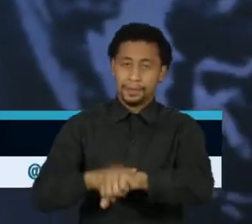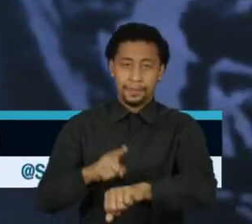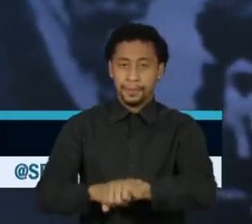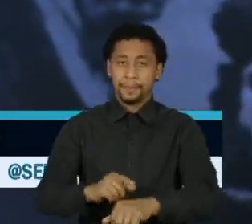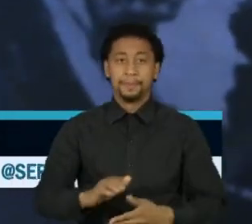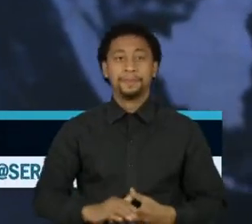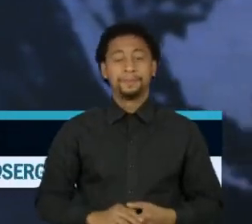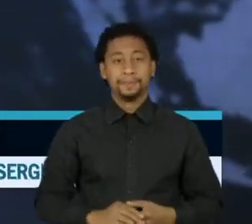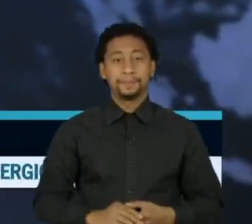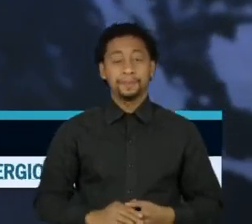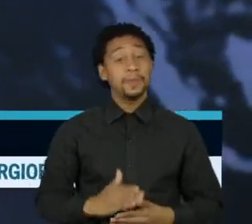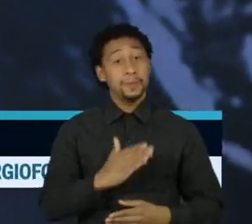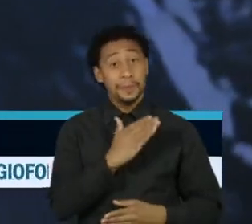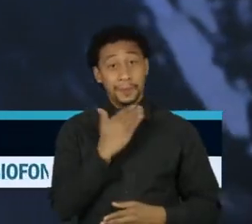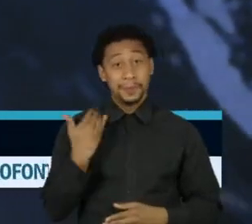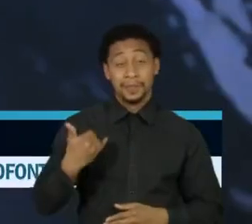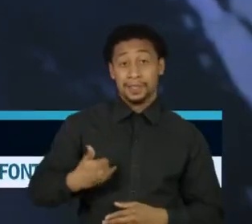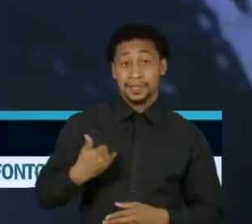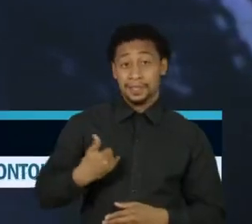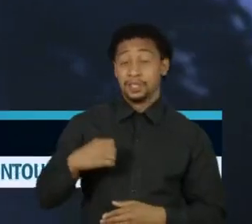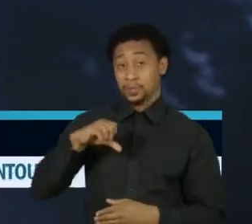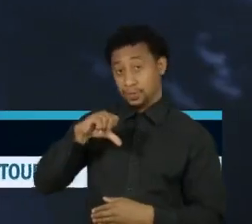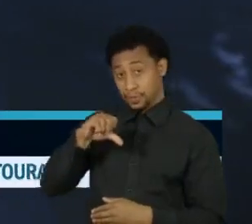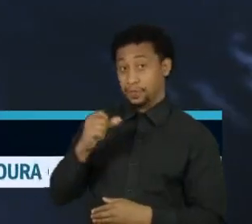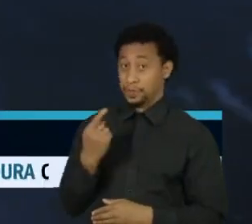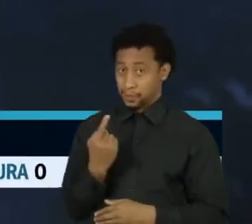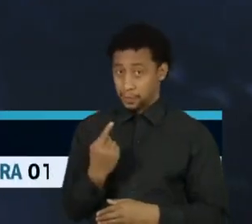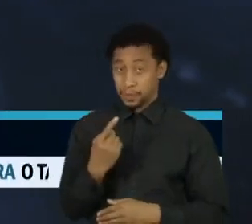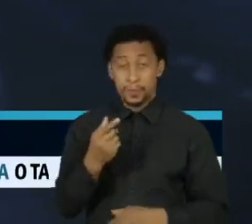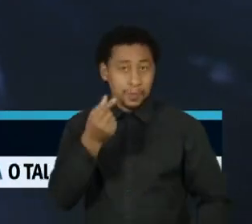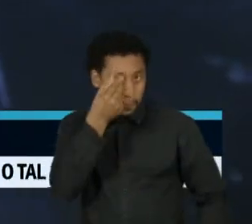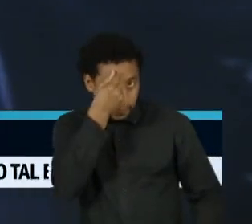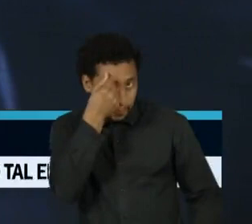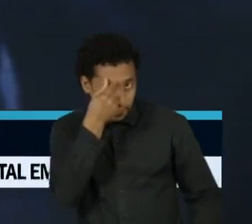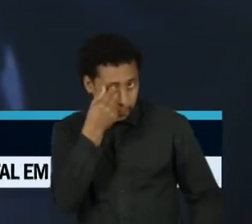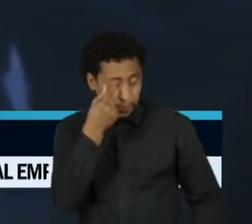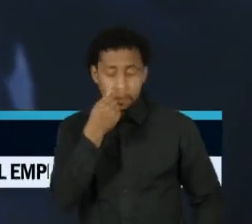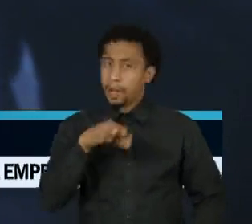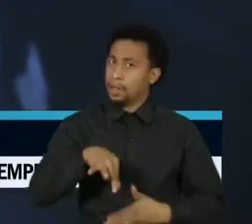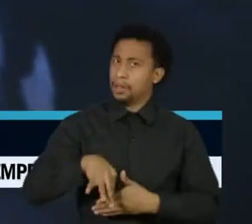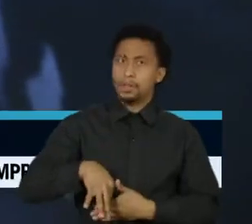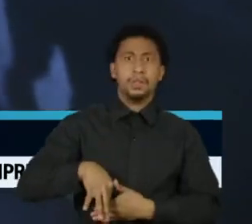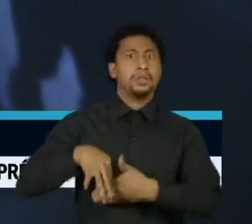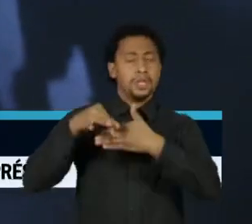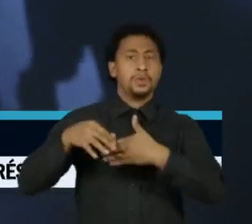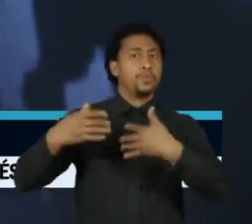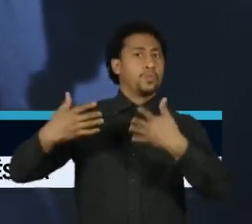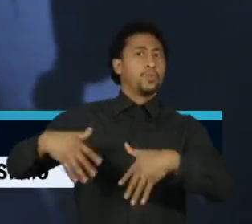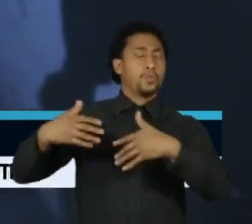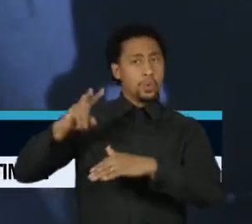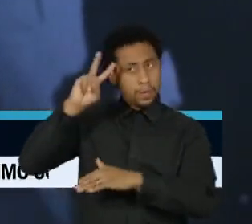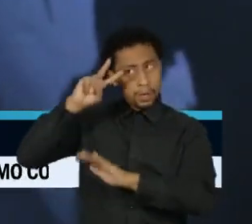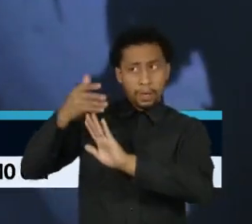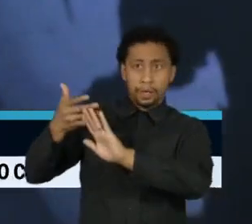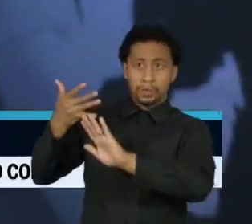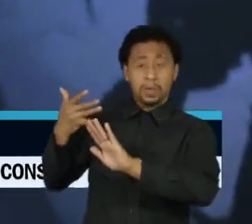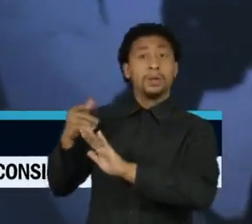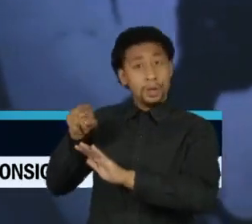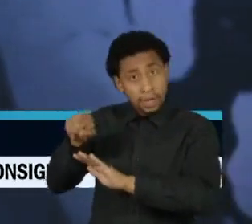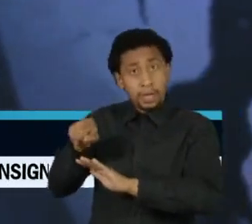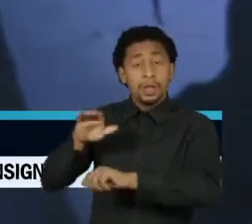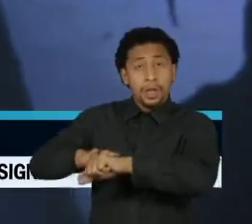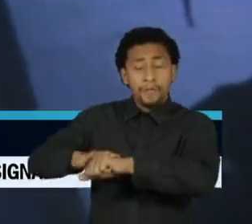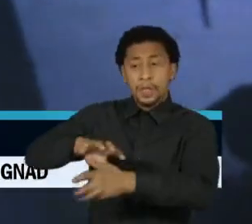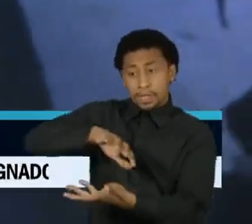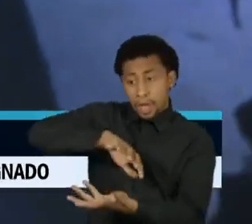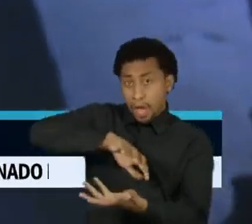Morreu aos 91 anos Mikhail Gorbachev, um dos maiores líderes da história. Ele foi responsável por uma série de reformas que